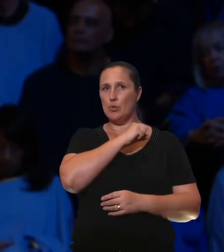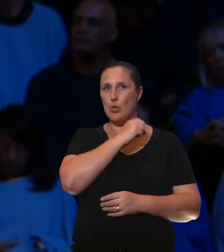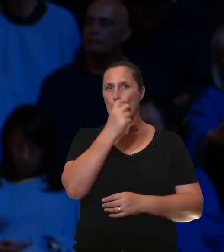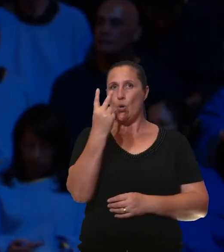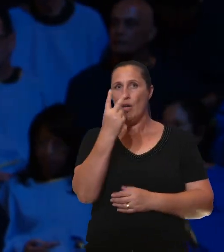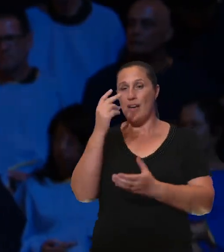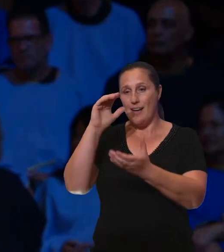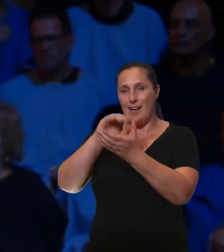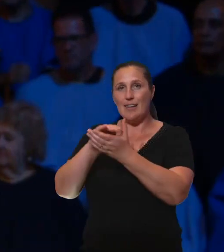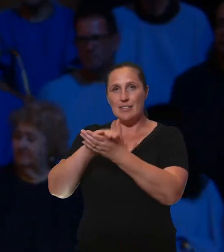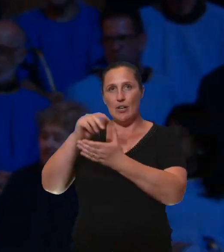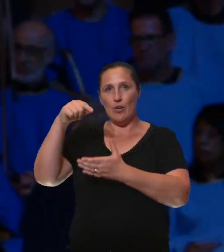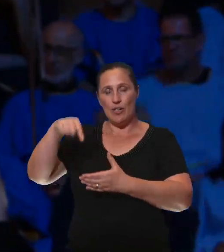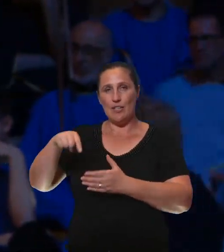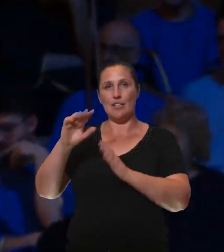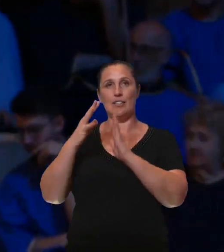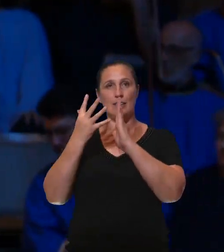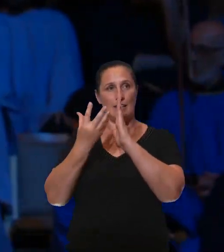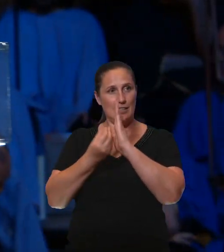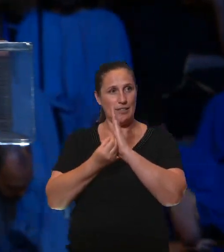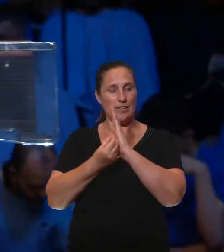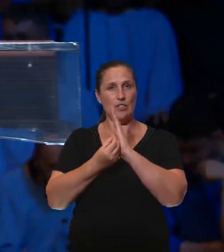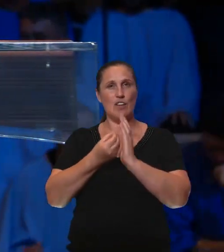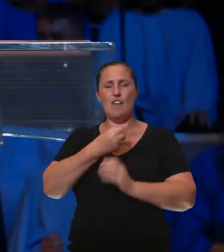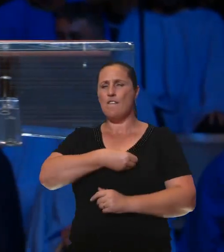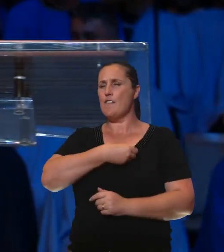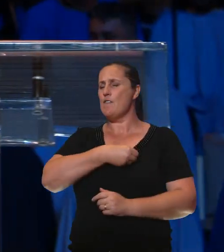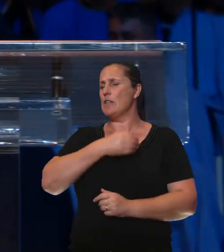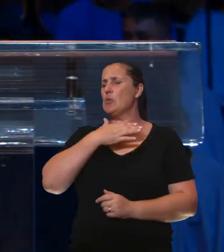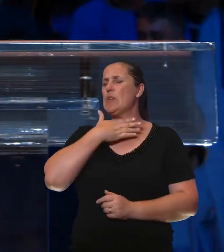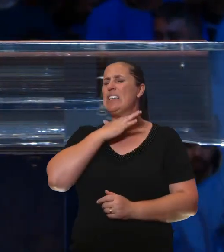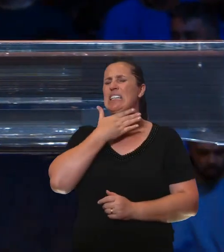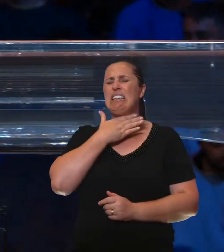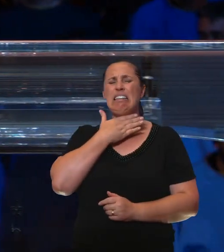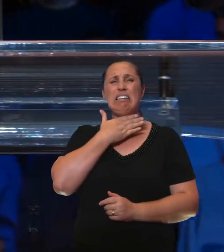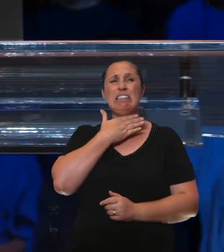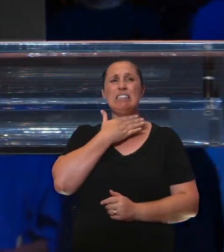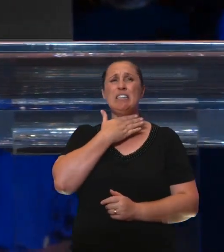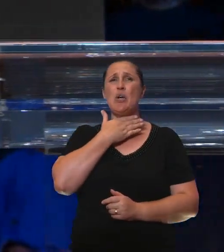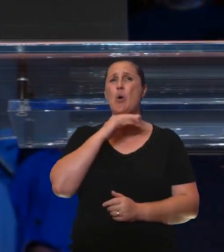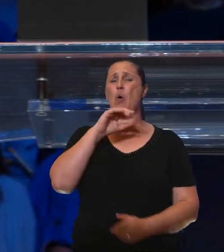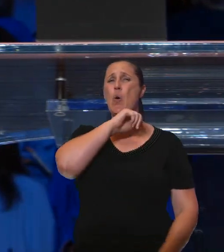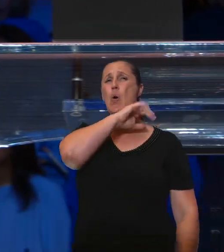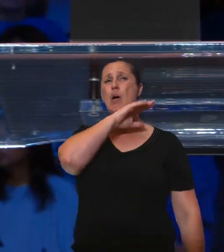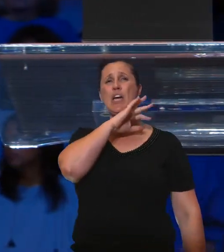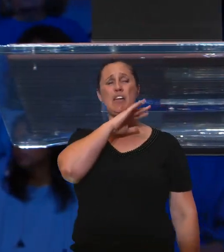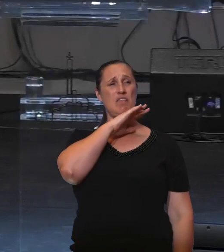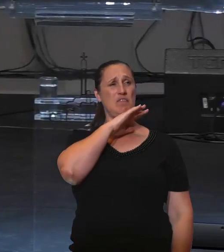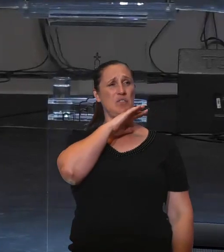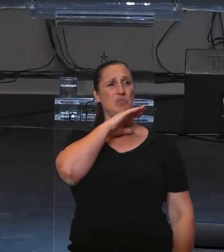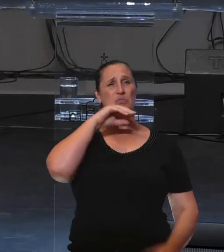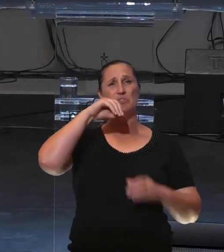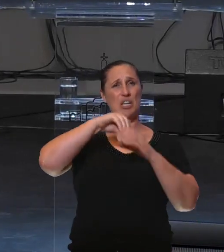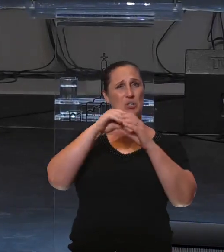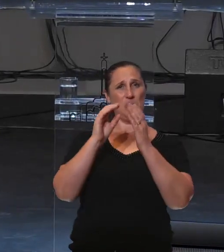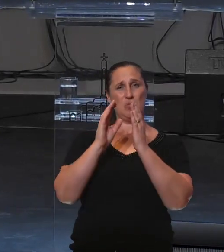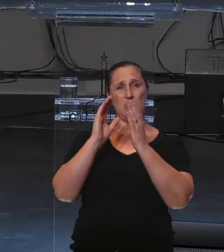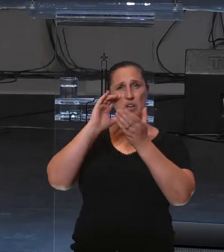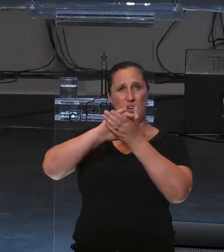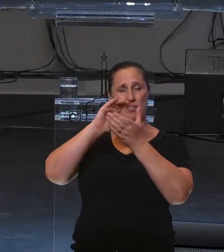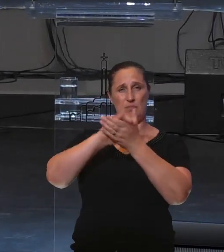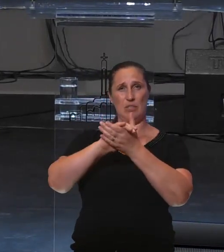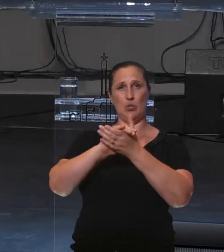estava aqui na nossa igreja, vivendo uma crise conjugal terrível. O barco estava, o marido já estava